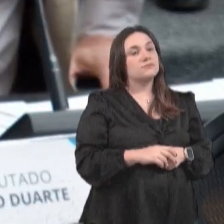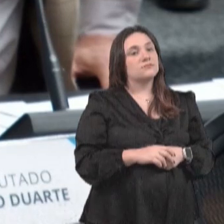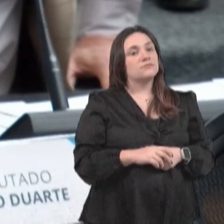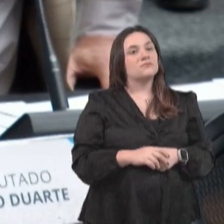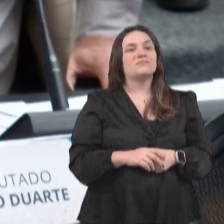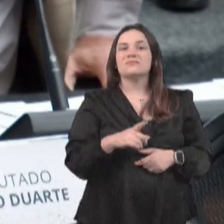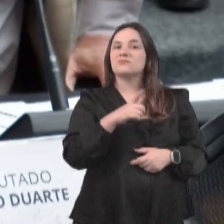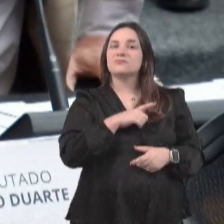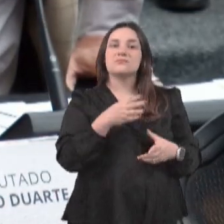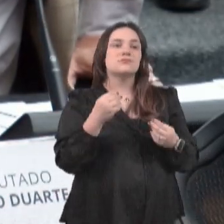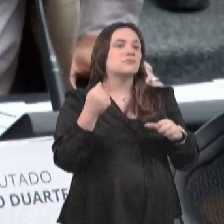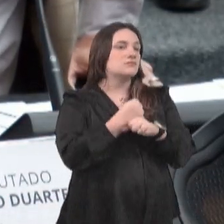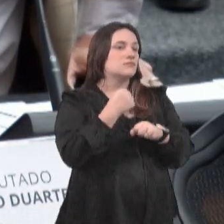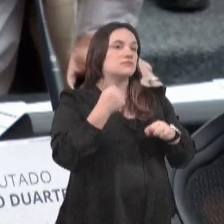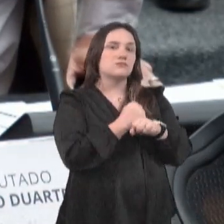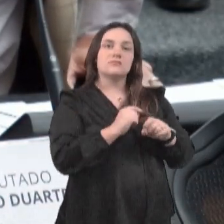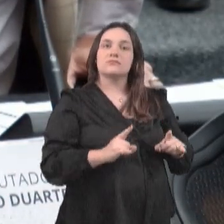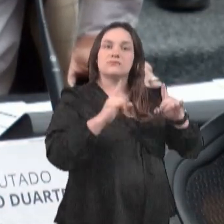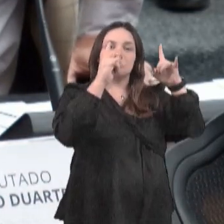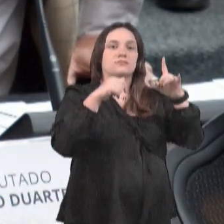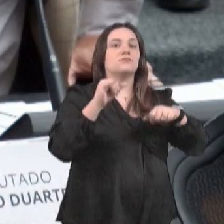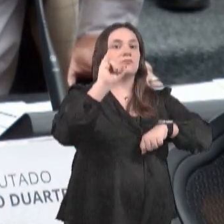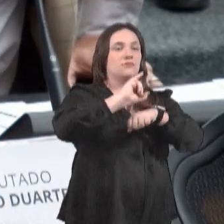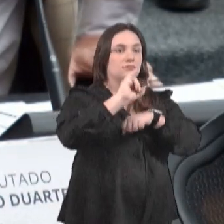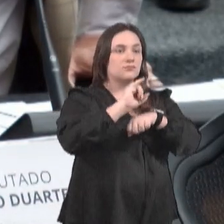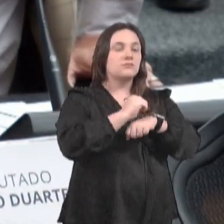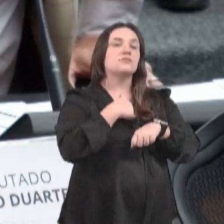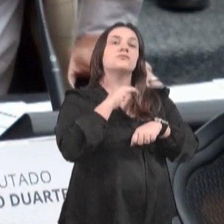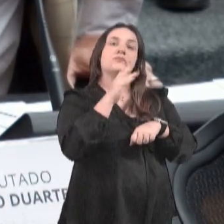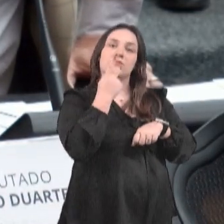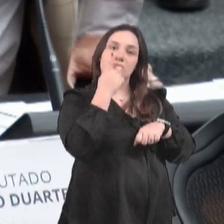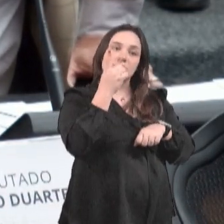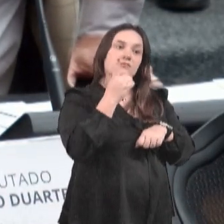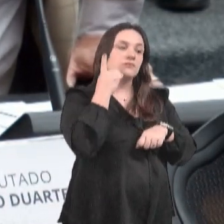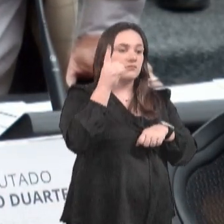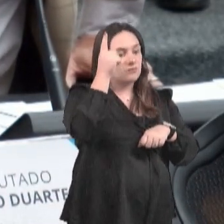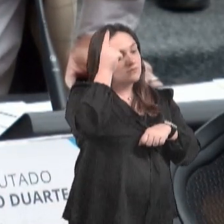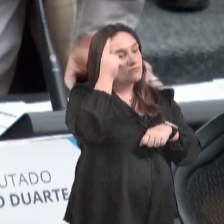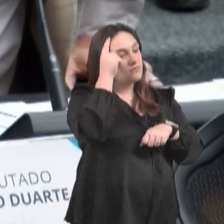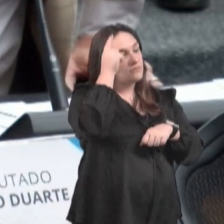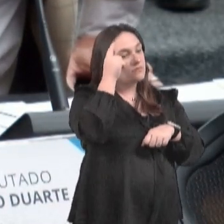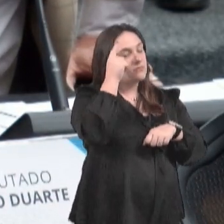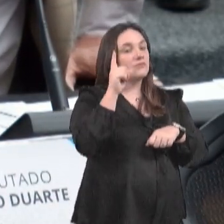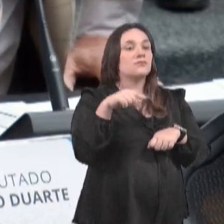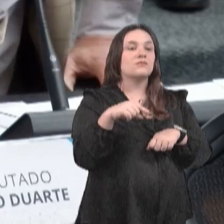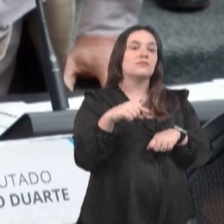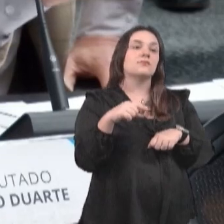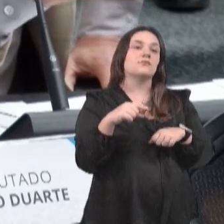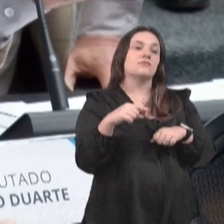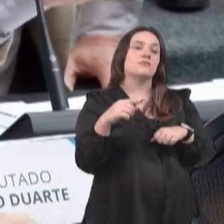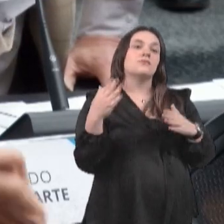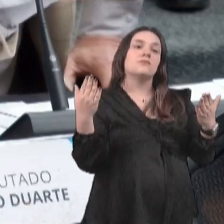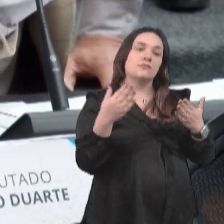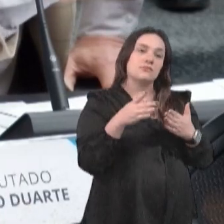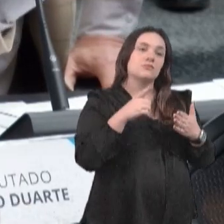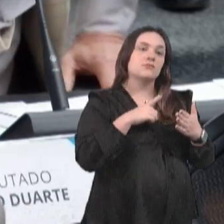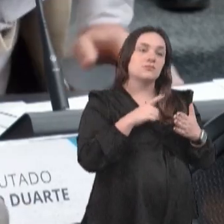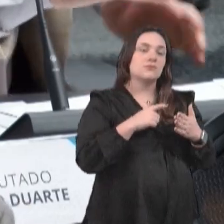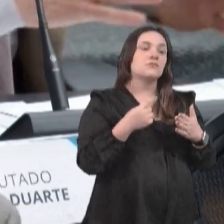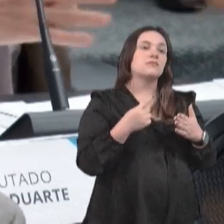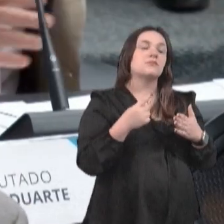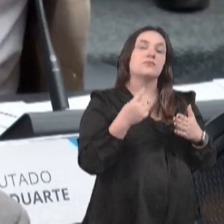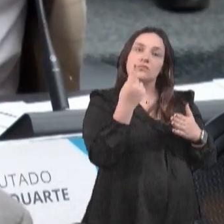acontecendo principalmente na capital, falava isso o deputado Lídio. Então, esses edifícios terão aí, pelo menos,